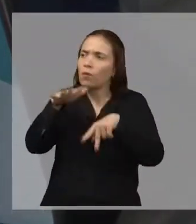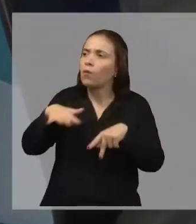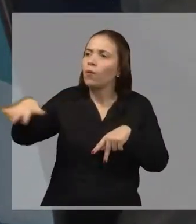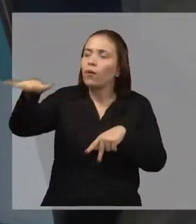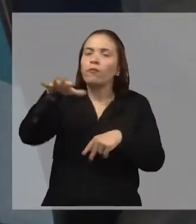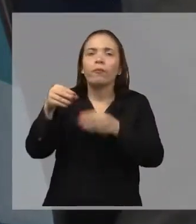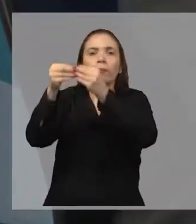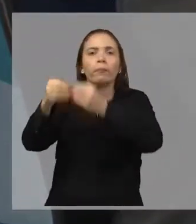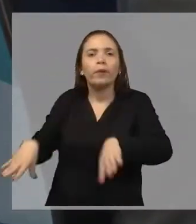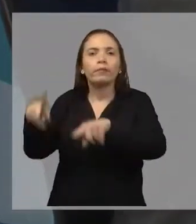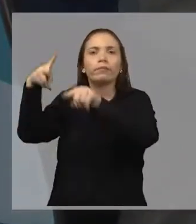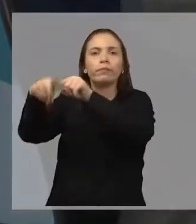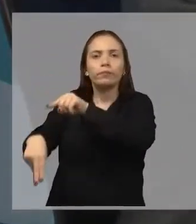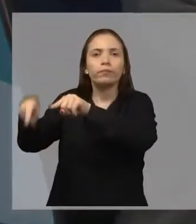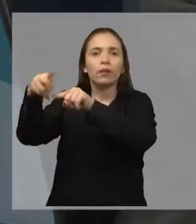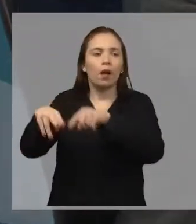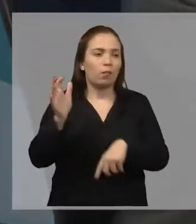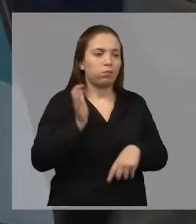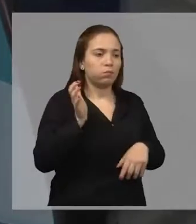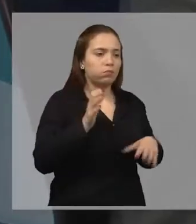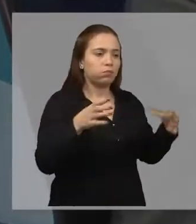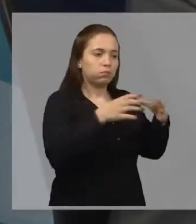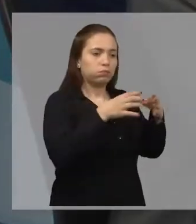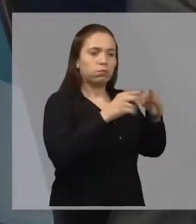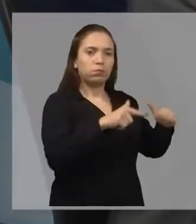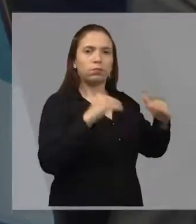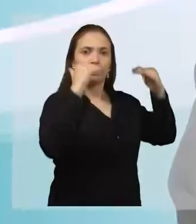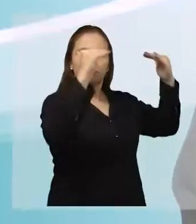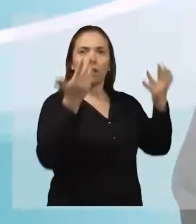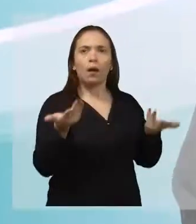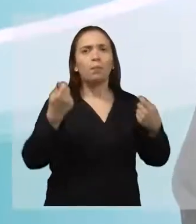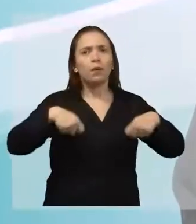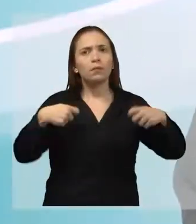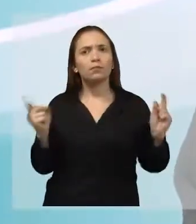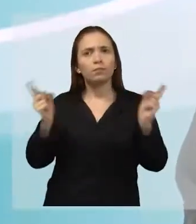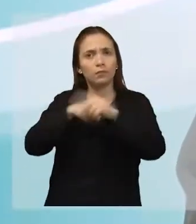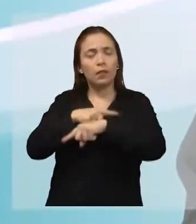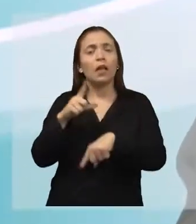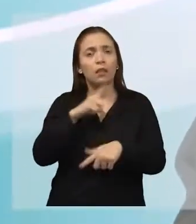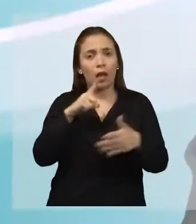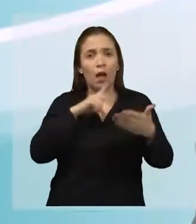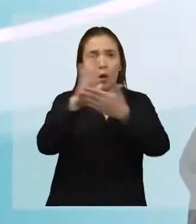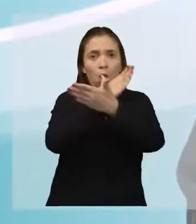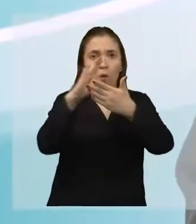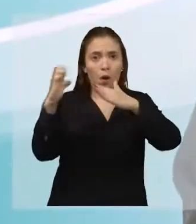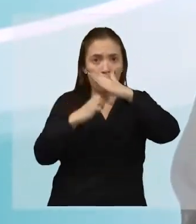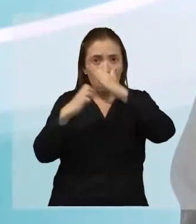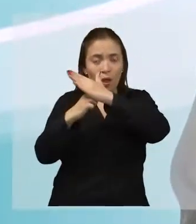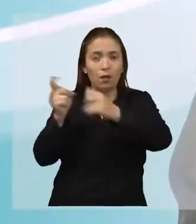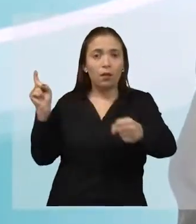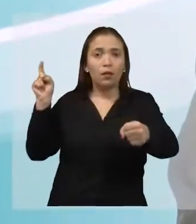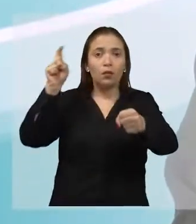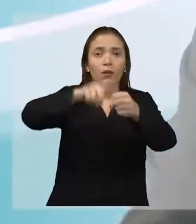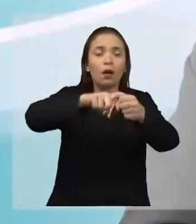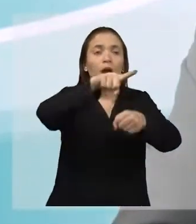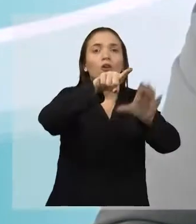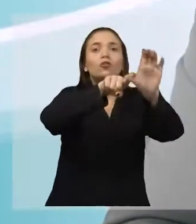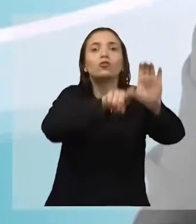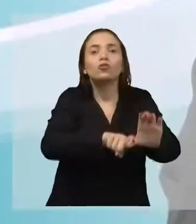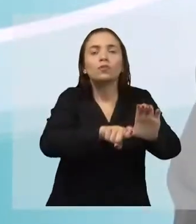porque tinha confessado. Se não confessasse, era culpada também porque só tendo pacto com o diabo podia resistir à tortura.